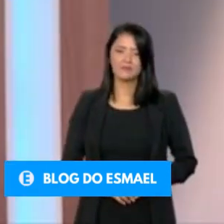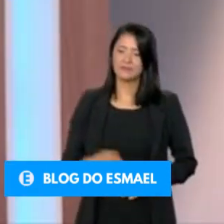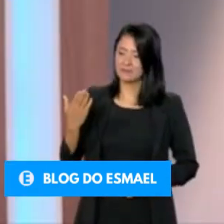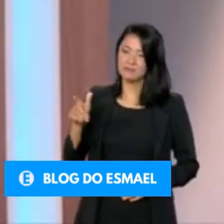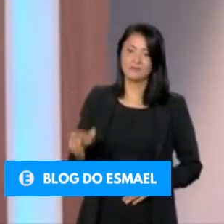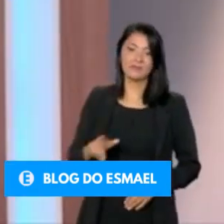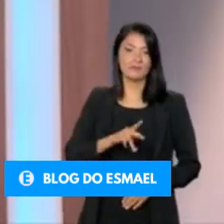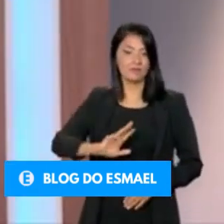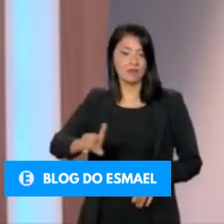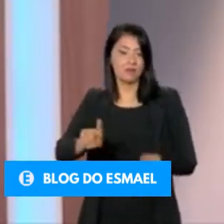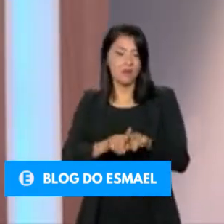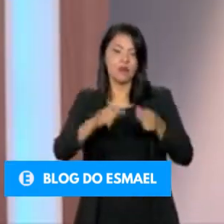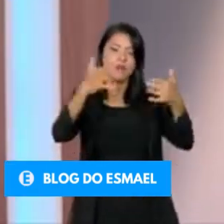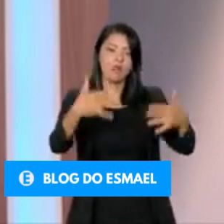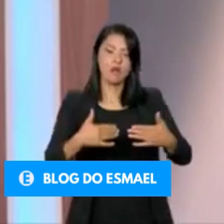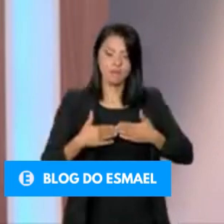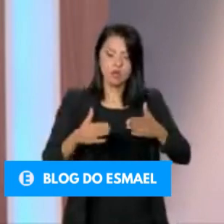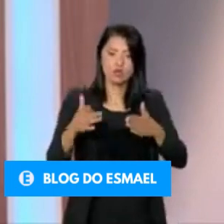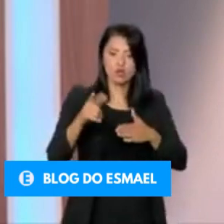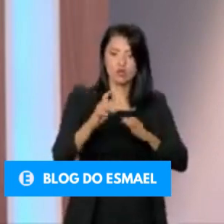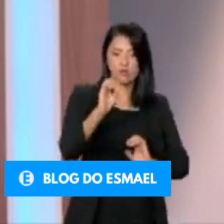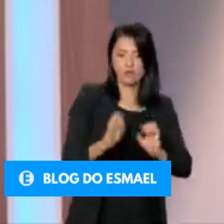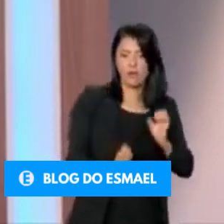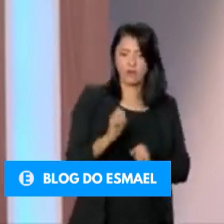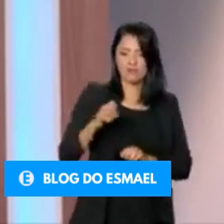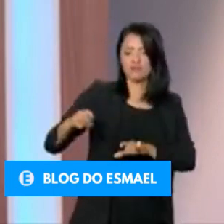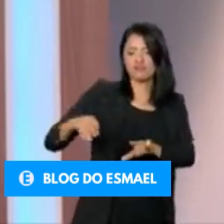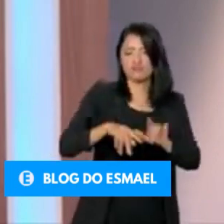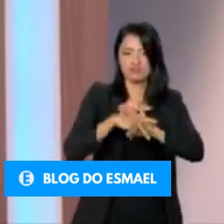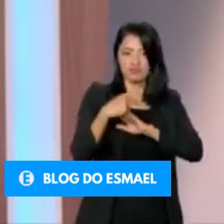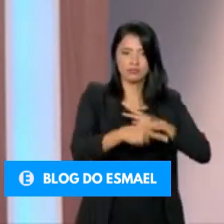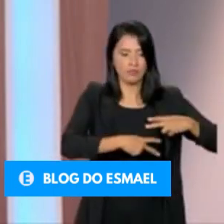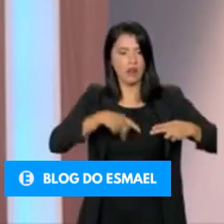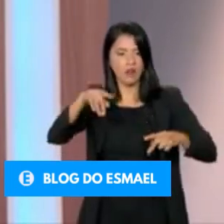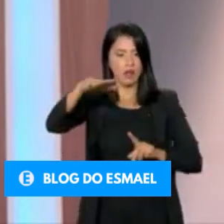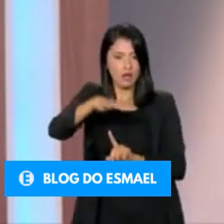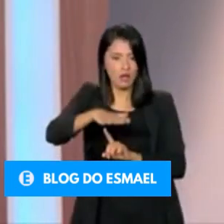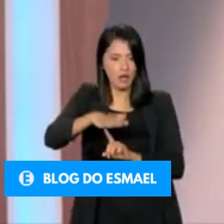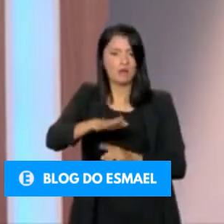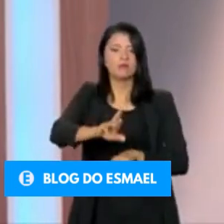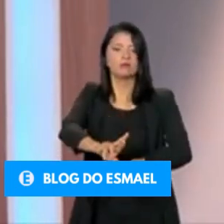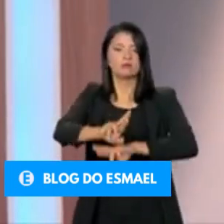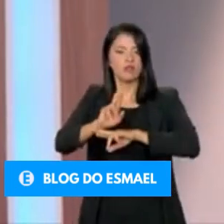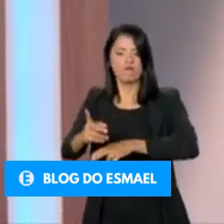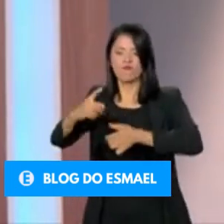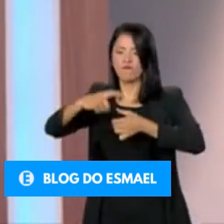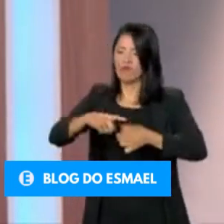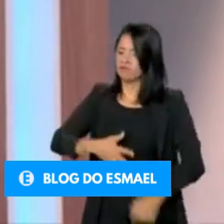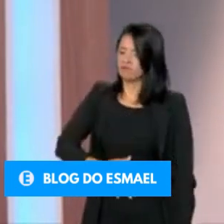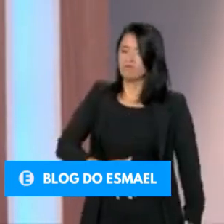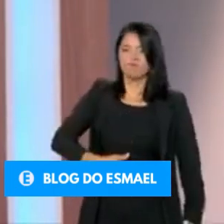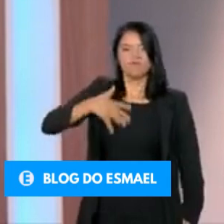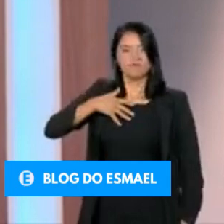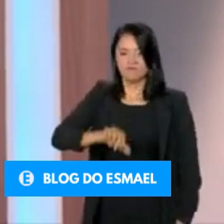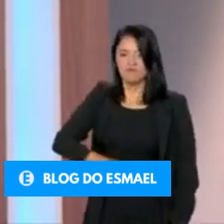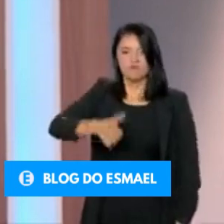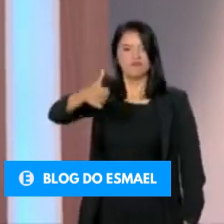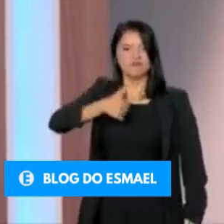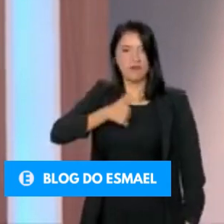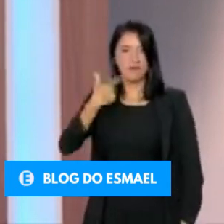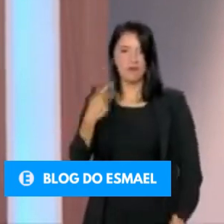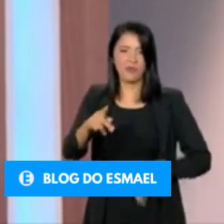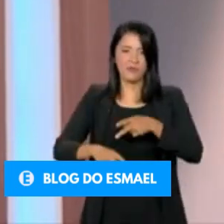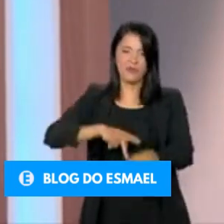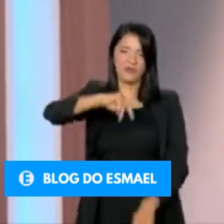E o presidente Lula disse que a reabertura da fábrica de fertilizantes da Petrobras, no Paraná, representa a volta do orgulho e da autoestima do